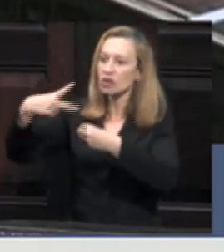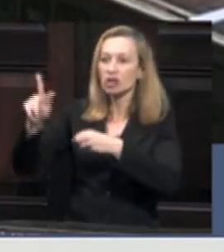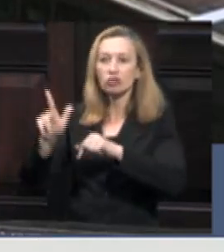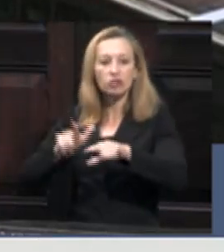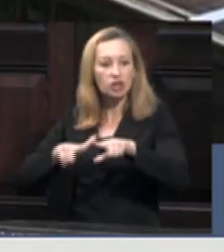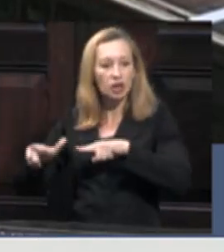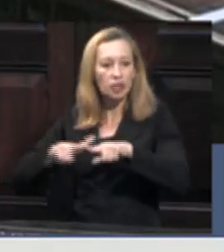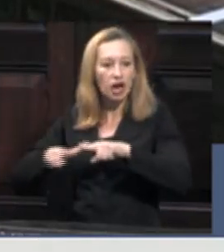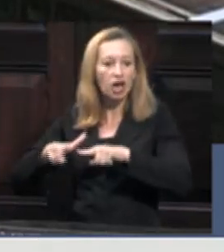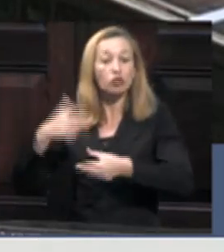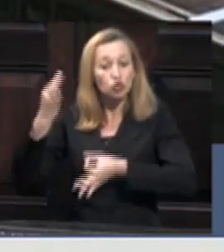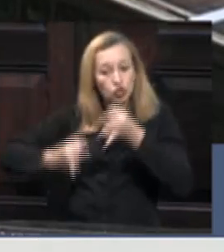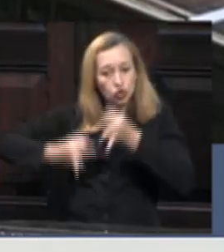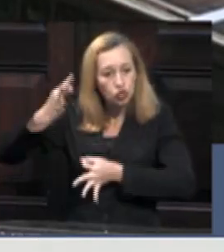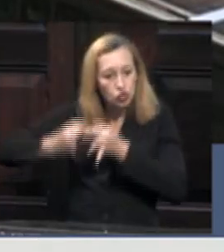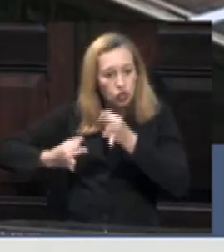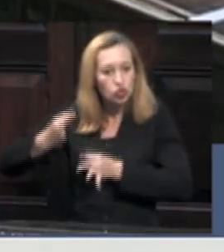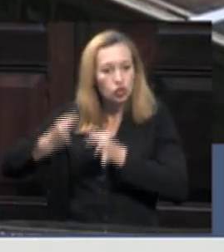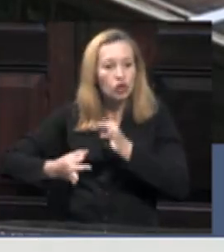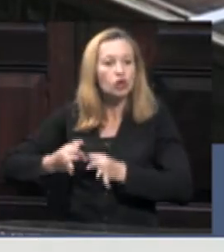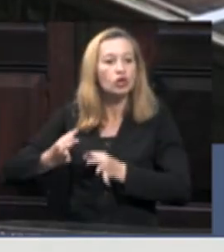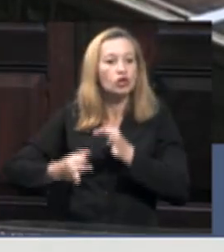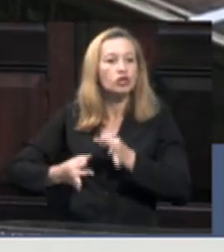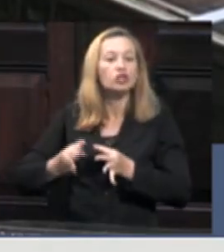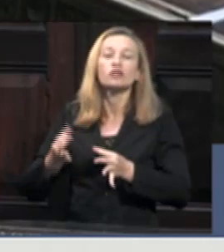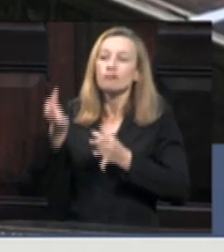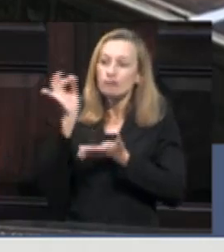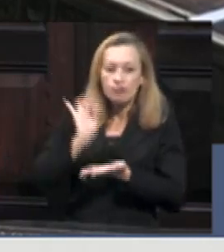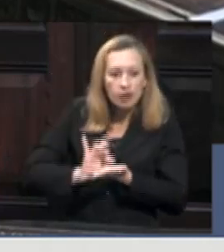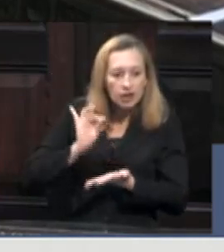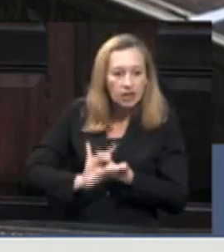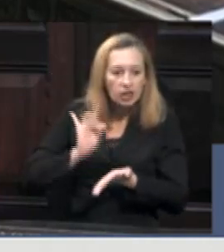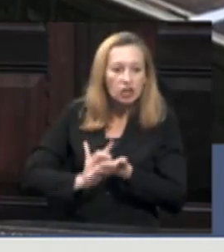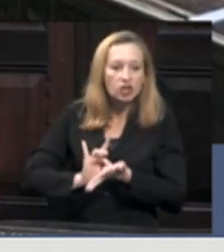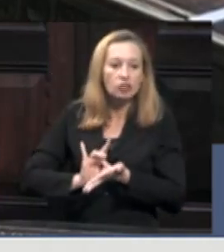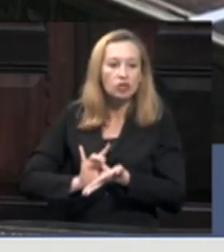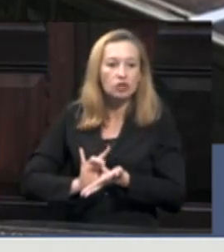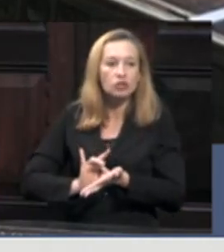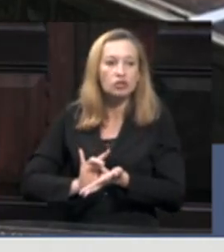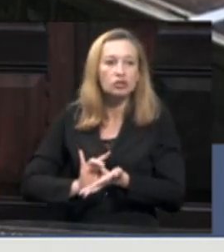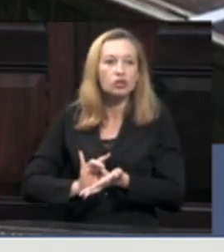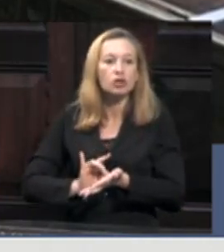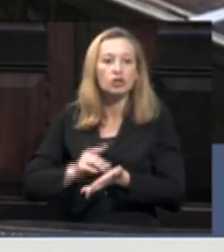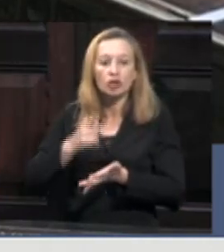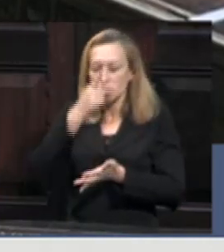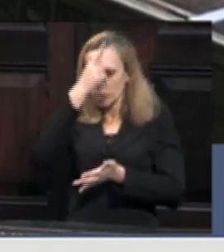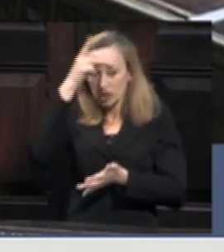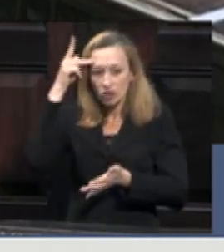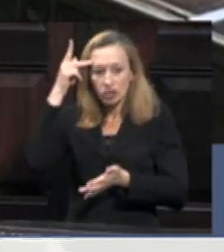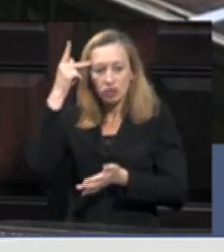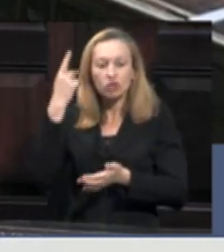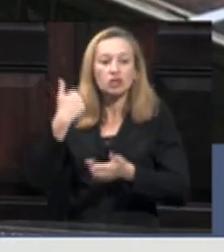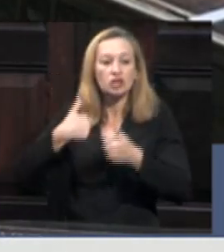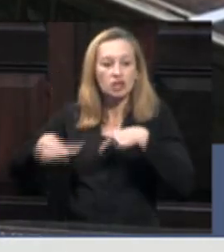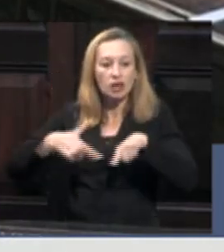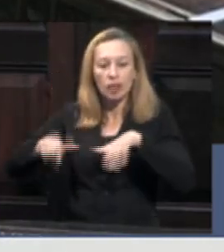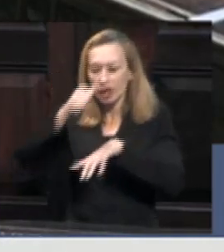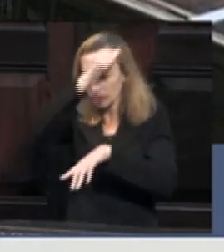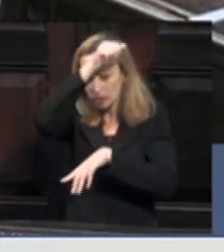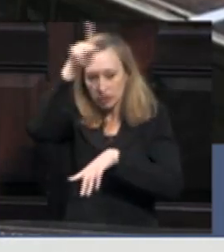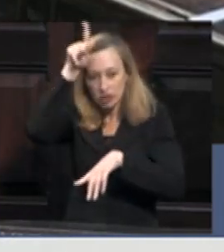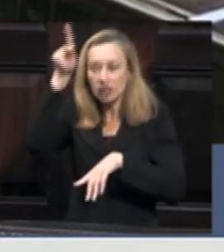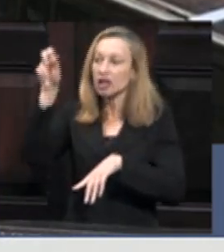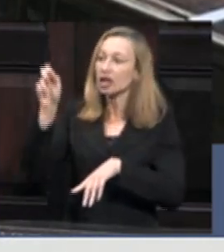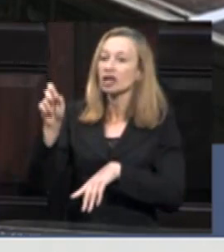justo, afinal de contas, de novo, são verdadeiramente servidores públicos, já que todos aqui falam do concurso público,